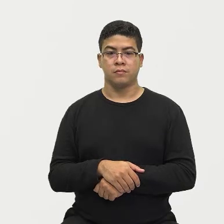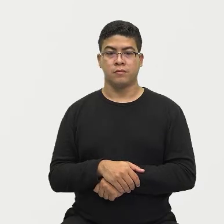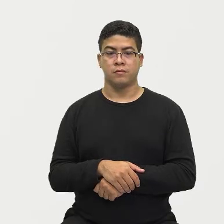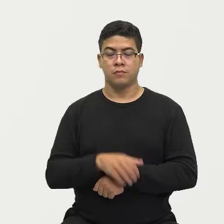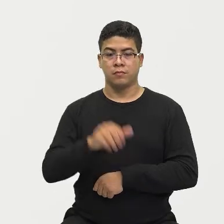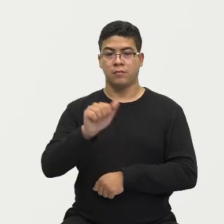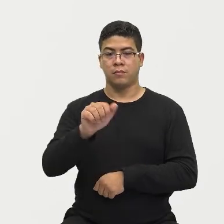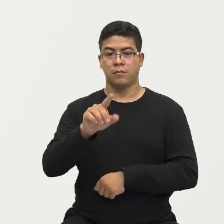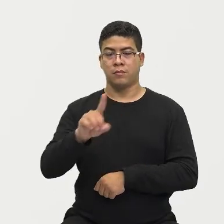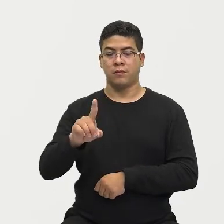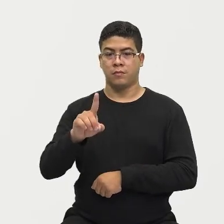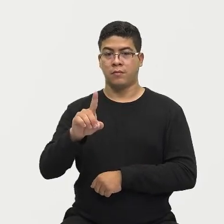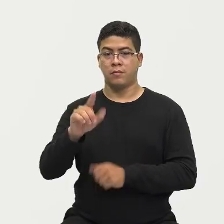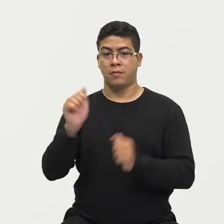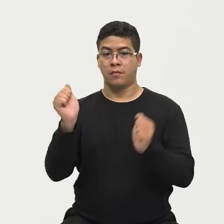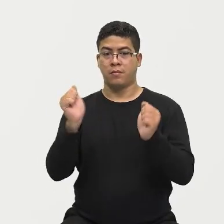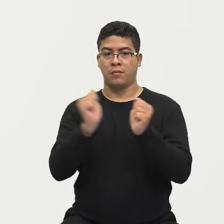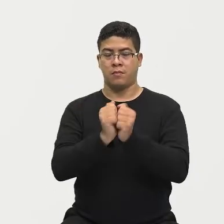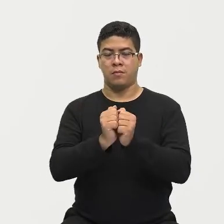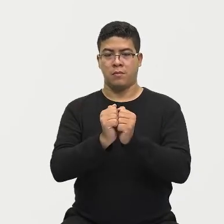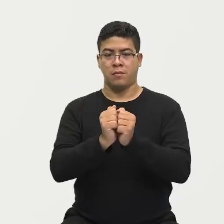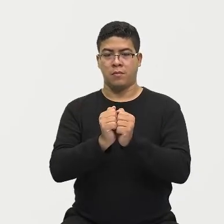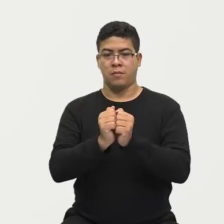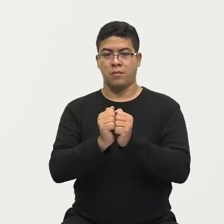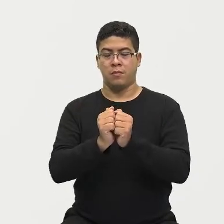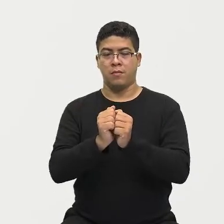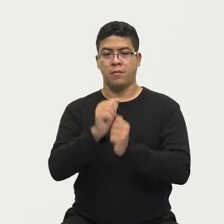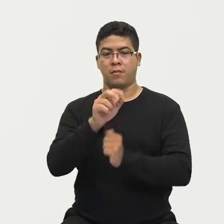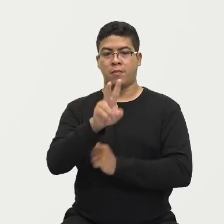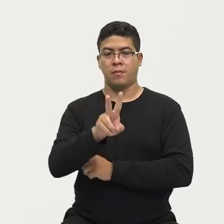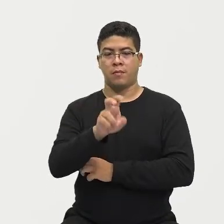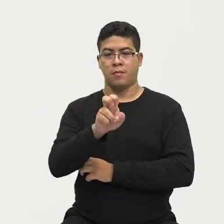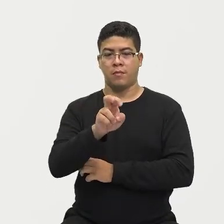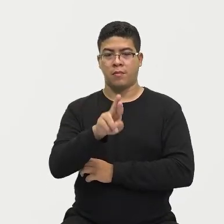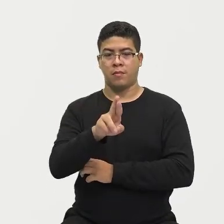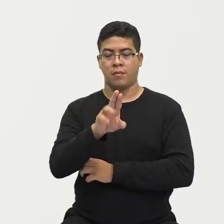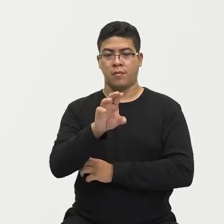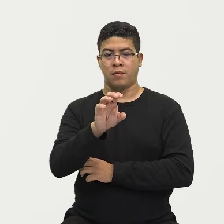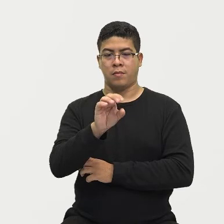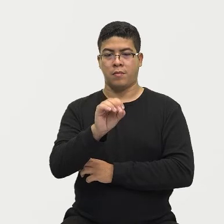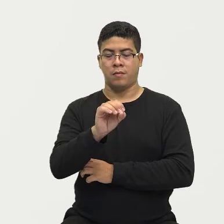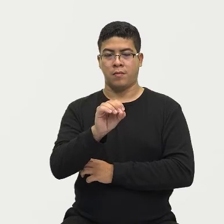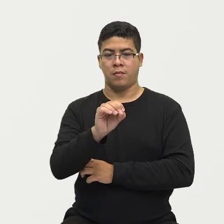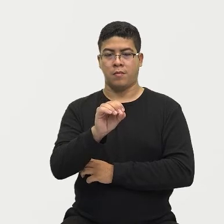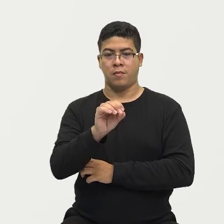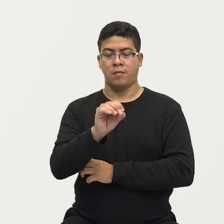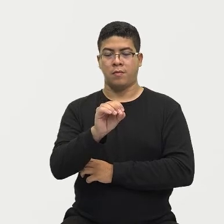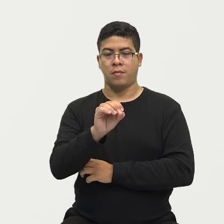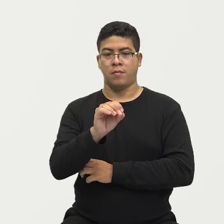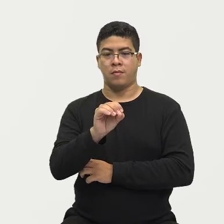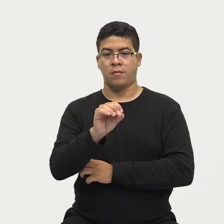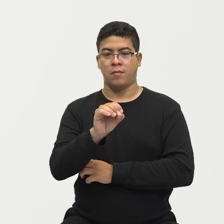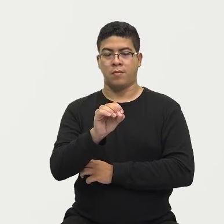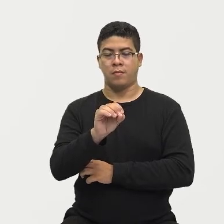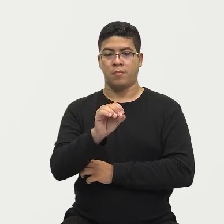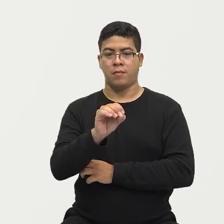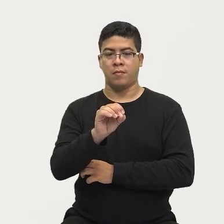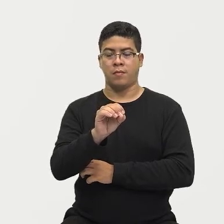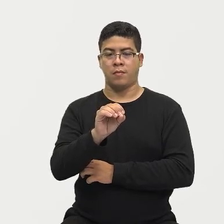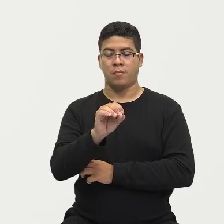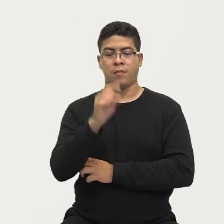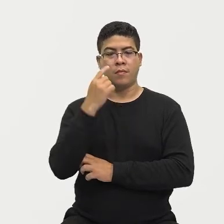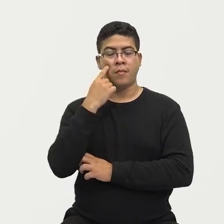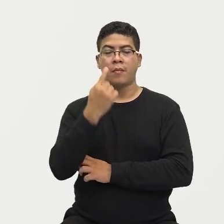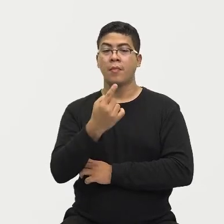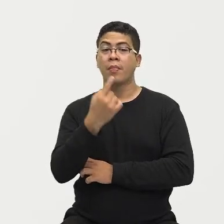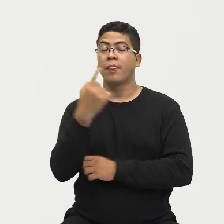AD, próximo. Próximo ao verbo, modificando o verbo. Por que, professor, que ele está modificando o verbo?